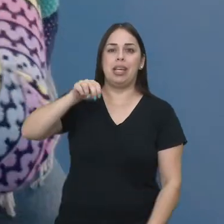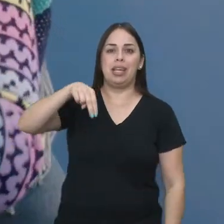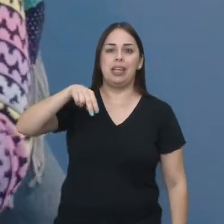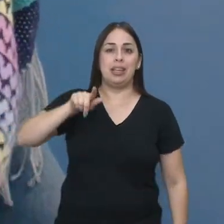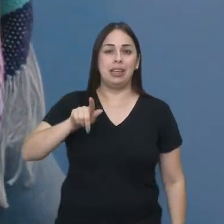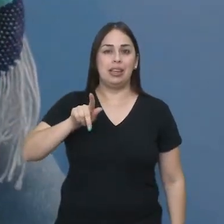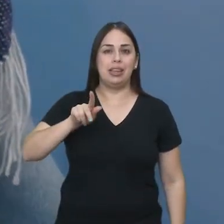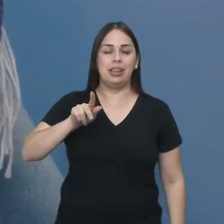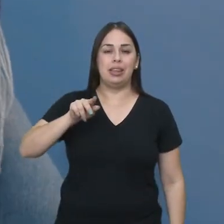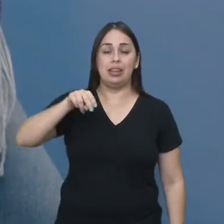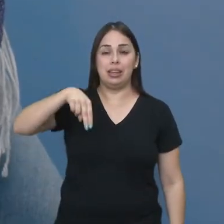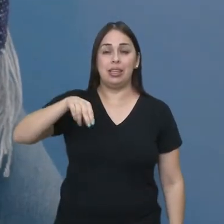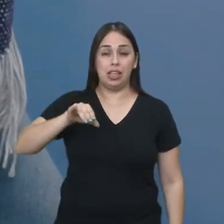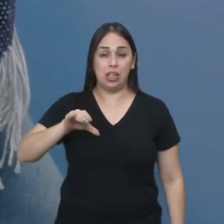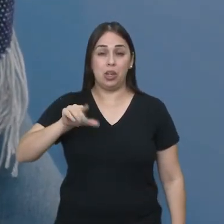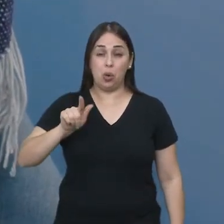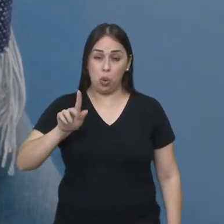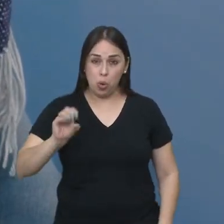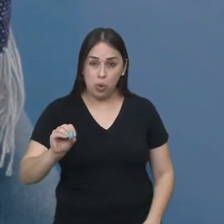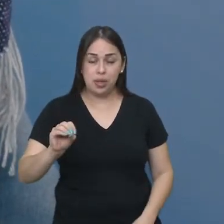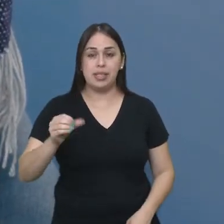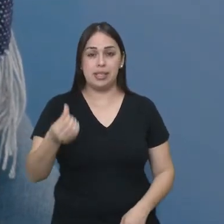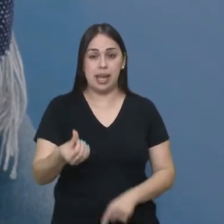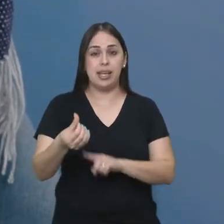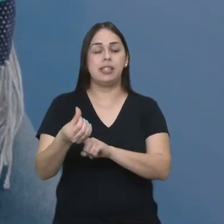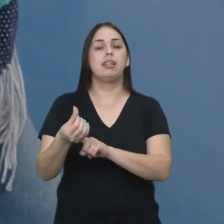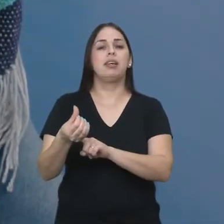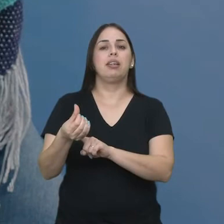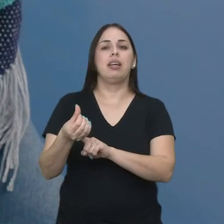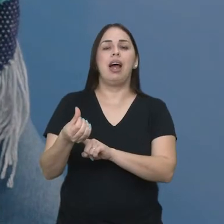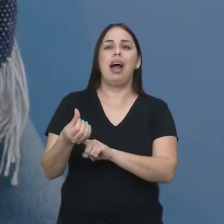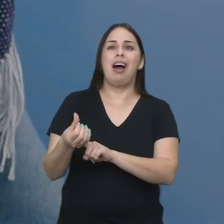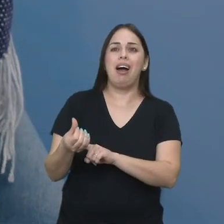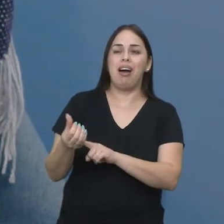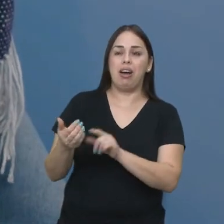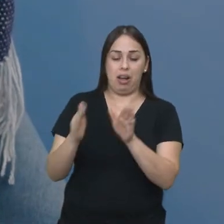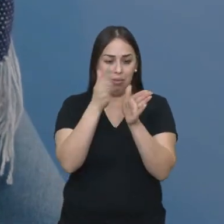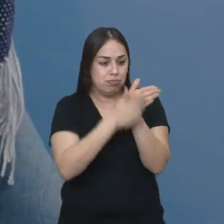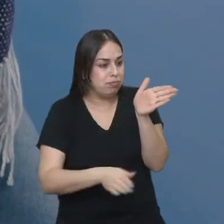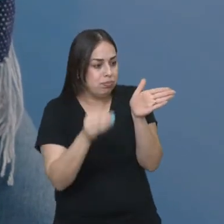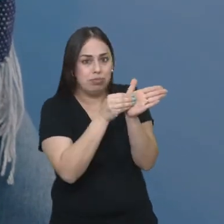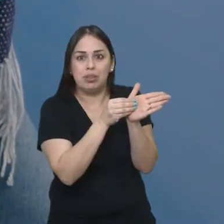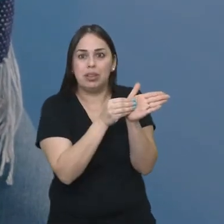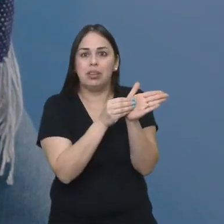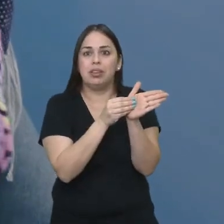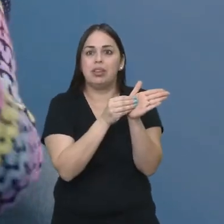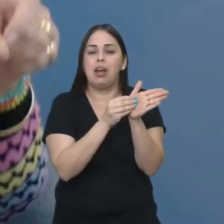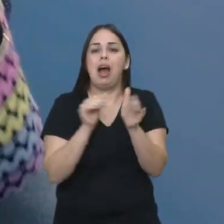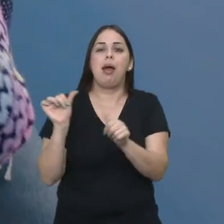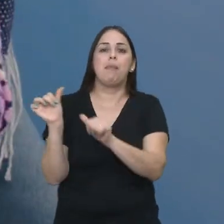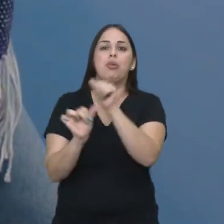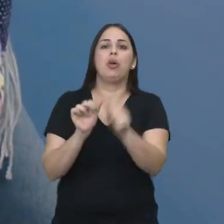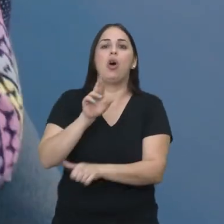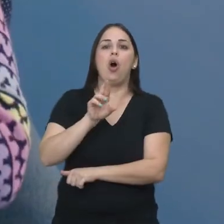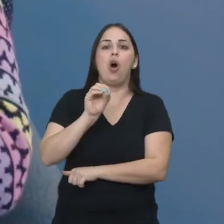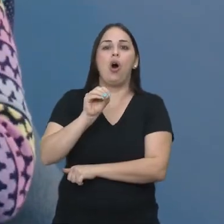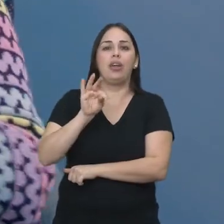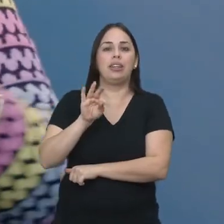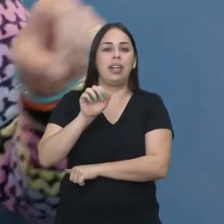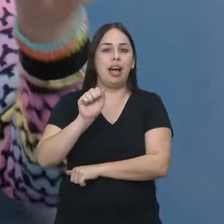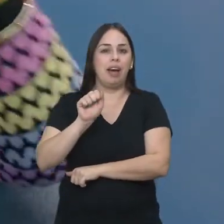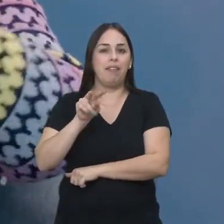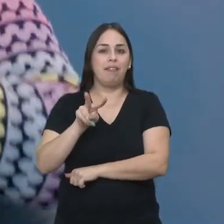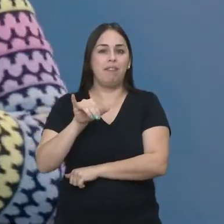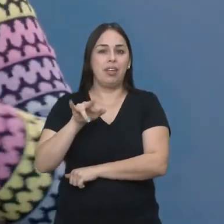entrou a vacina de rotavírus. Por que eles entrou? Daí todo mundo, não entrou meningo C, entrou rotavírus, porque na época morria-se muito mais